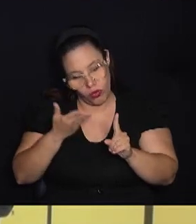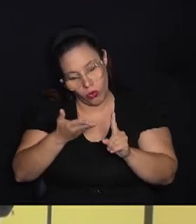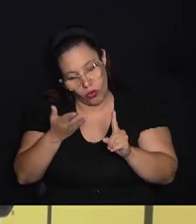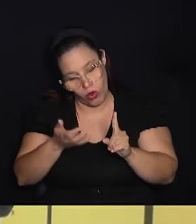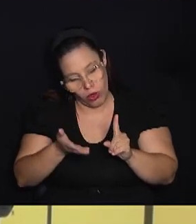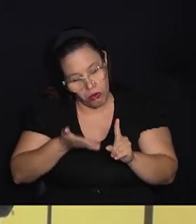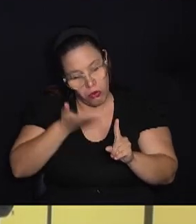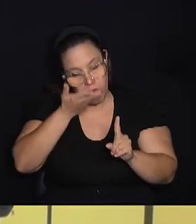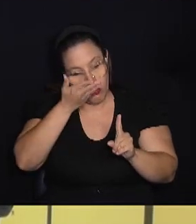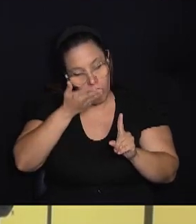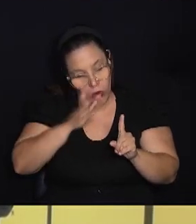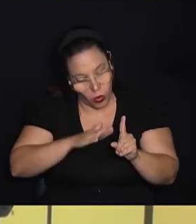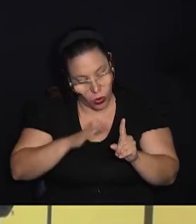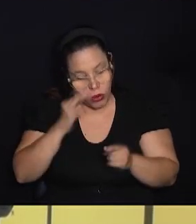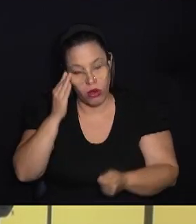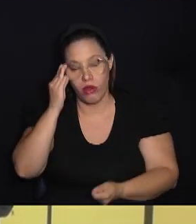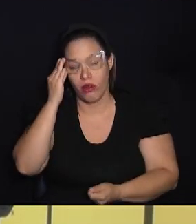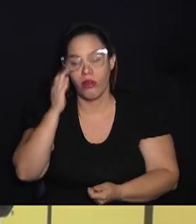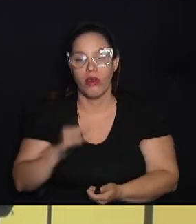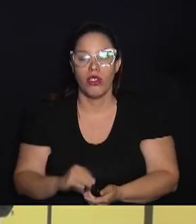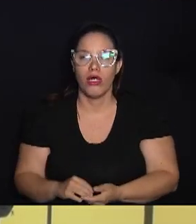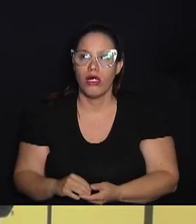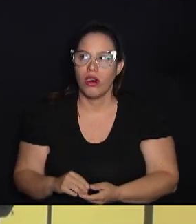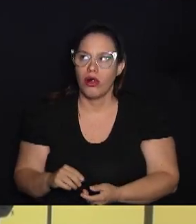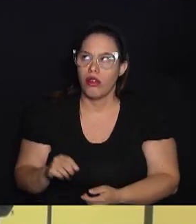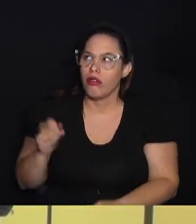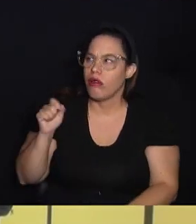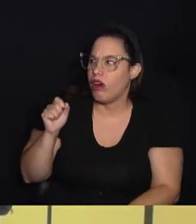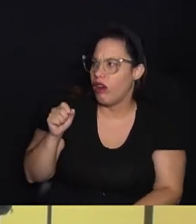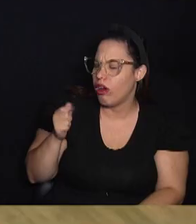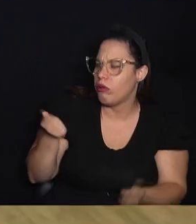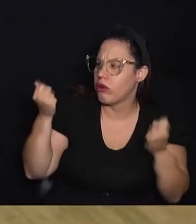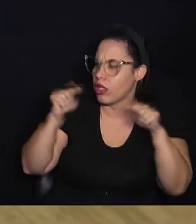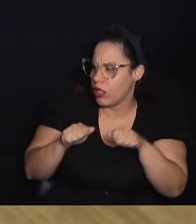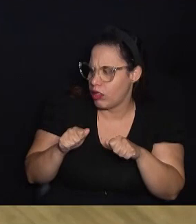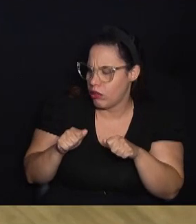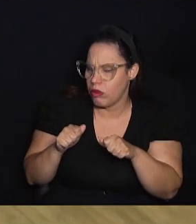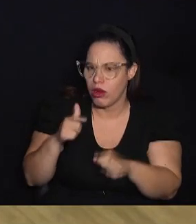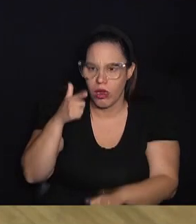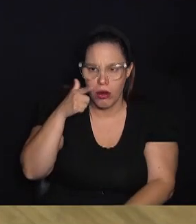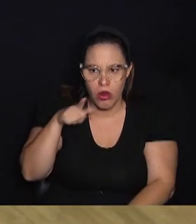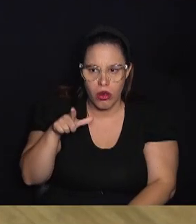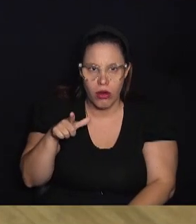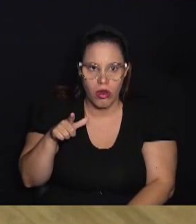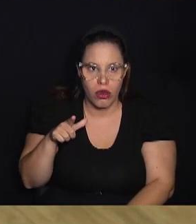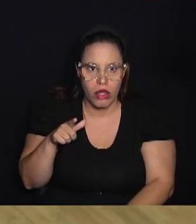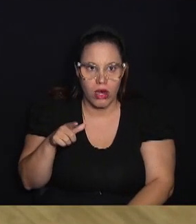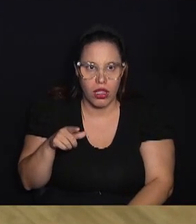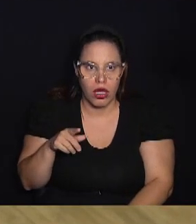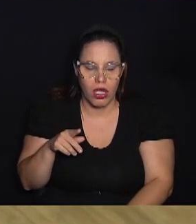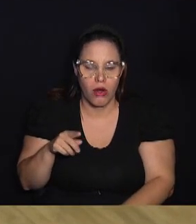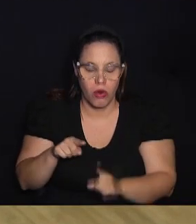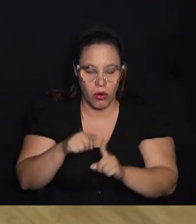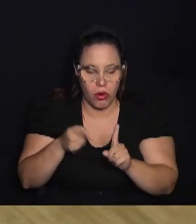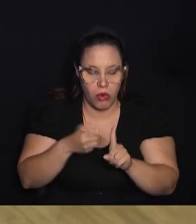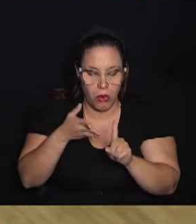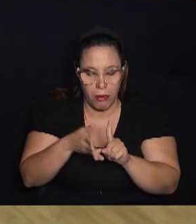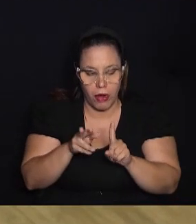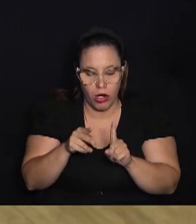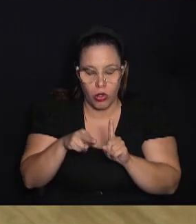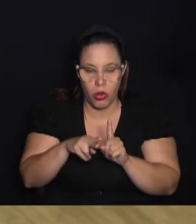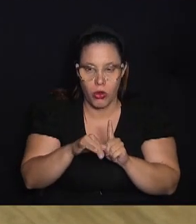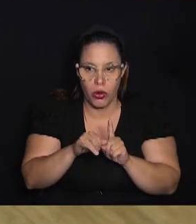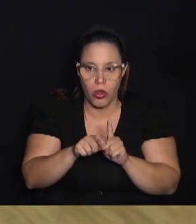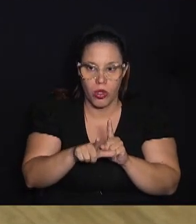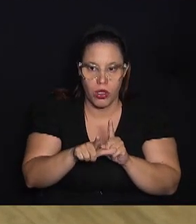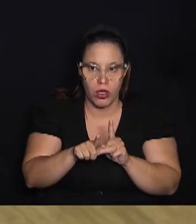que eh faz o o yoga e para se preparar pro parto ter o parto normal Qual que é a possibilidade aí aí